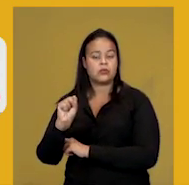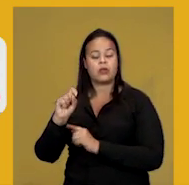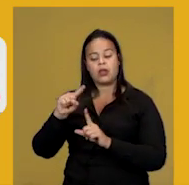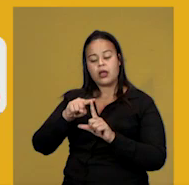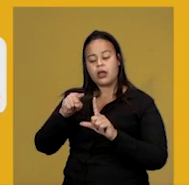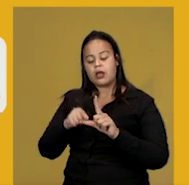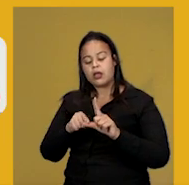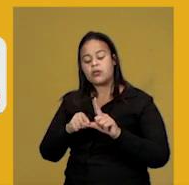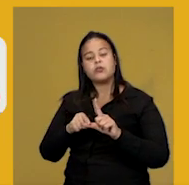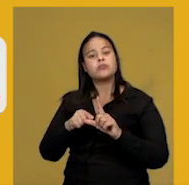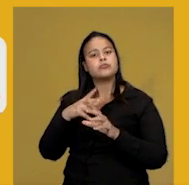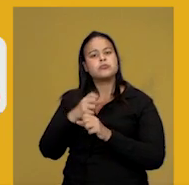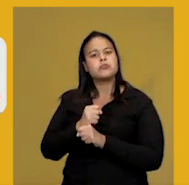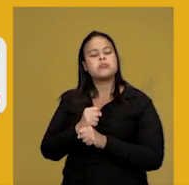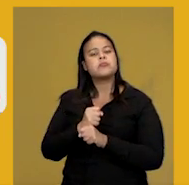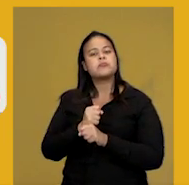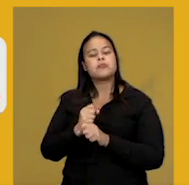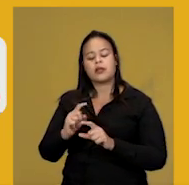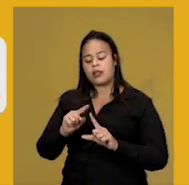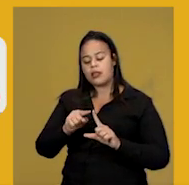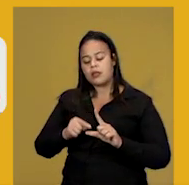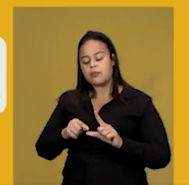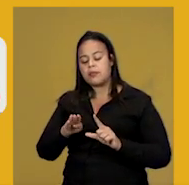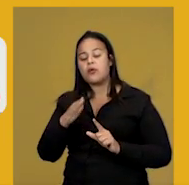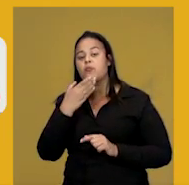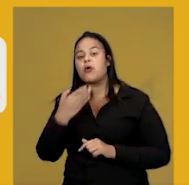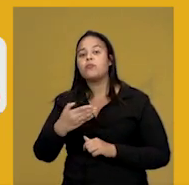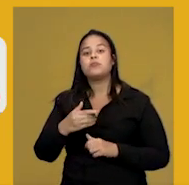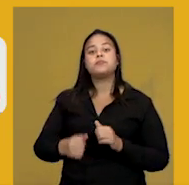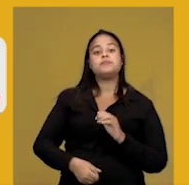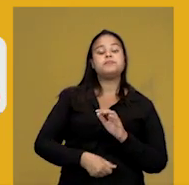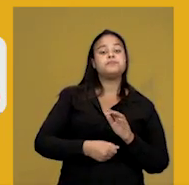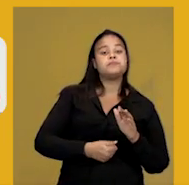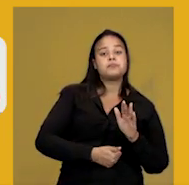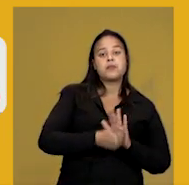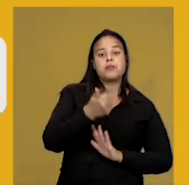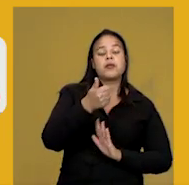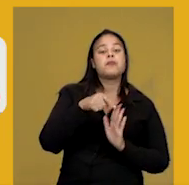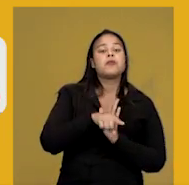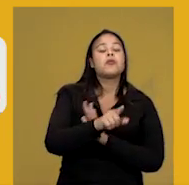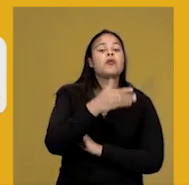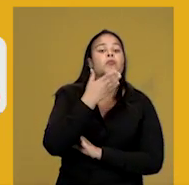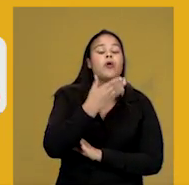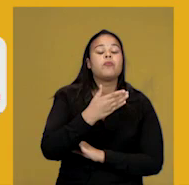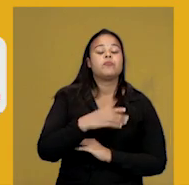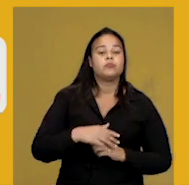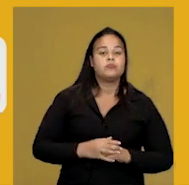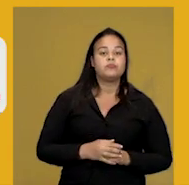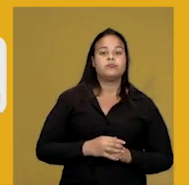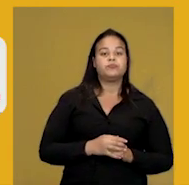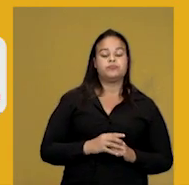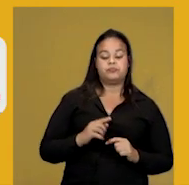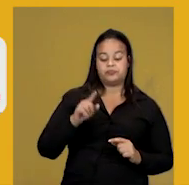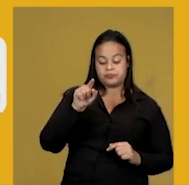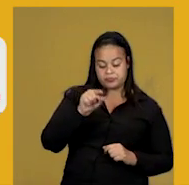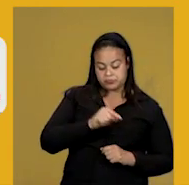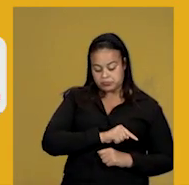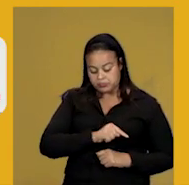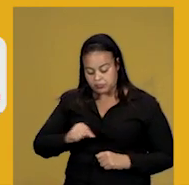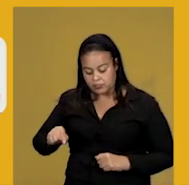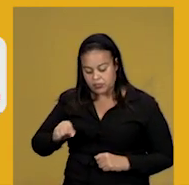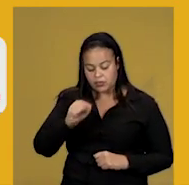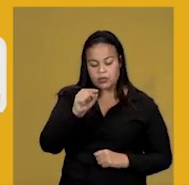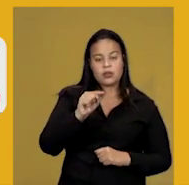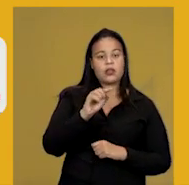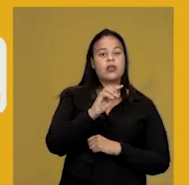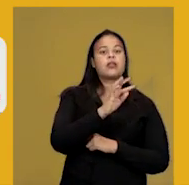determinar o ângulo B. Ok, vamos por partes. Primeira pergunta, vamos desenhar aqui um triângulo que possui o valor de tangente. Então vamos